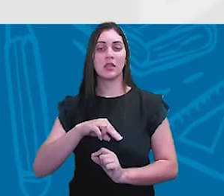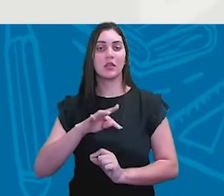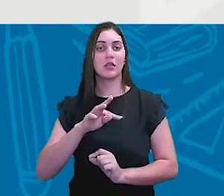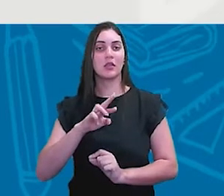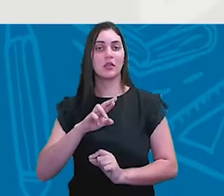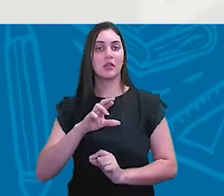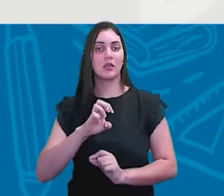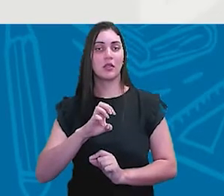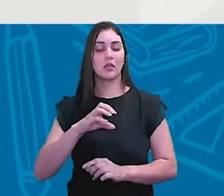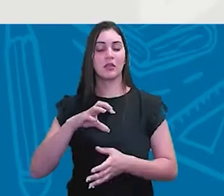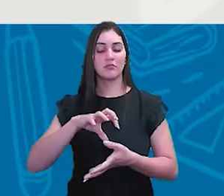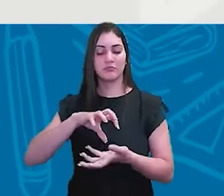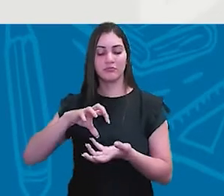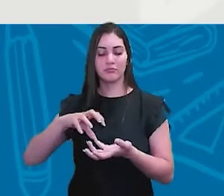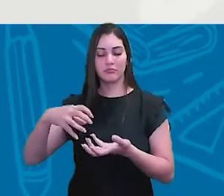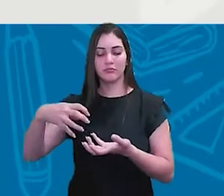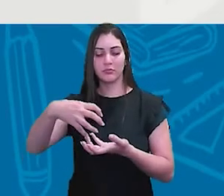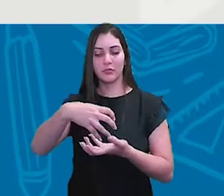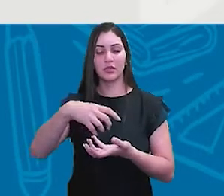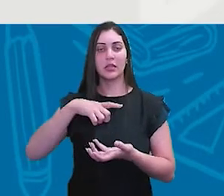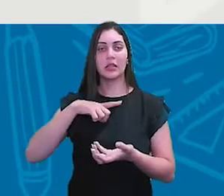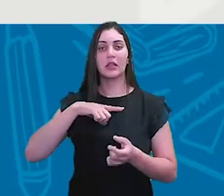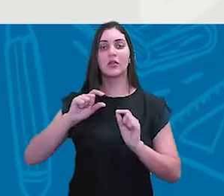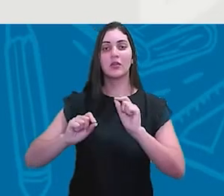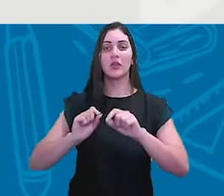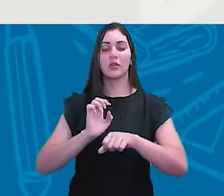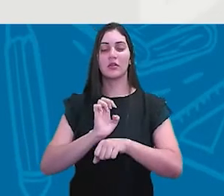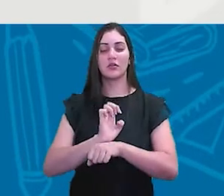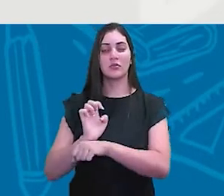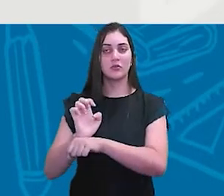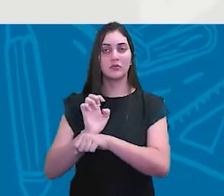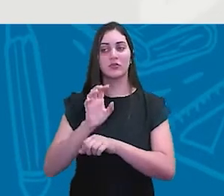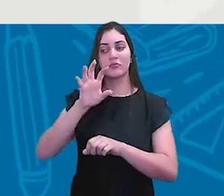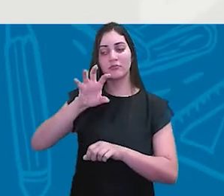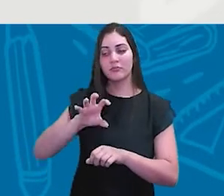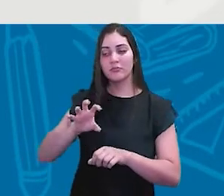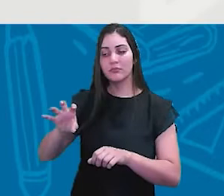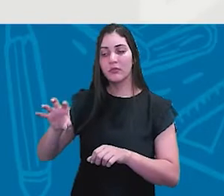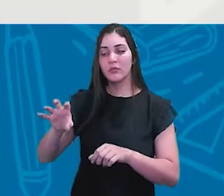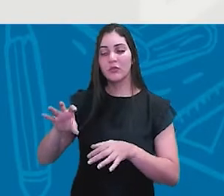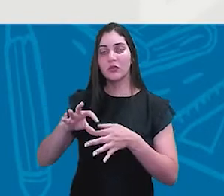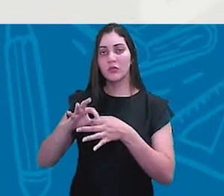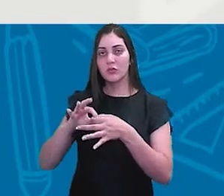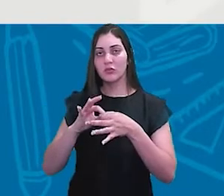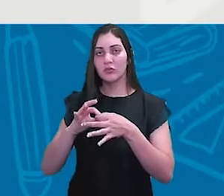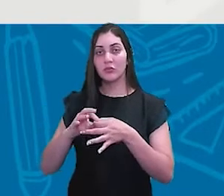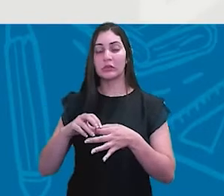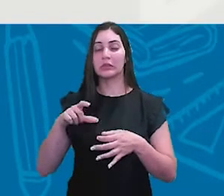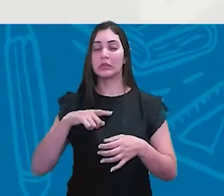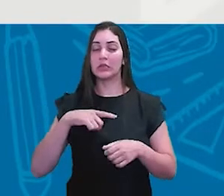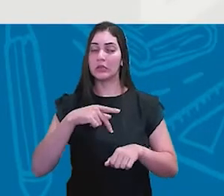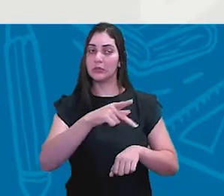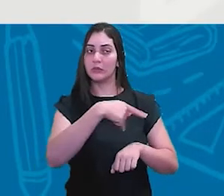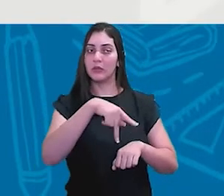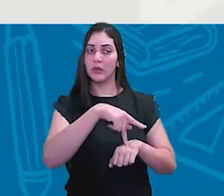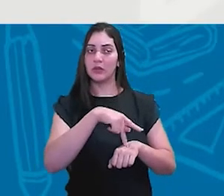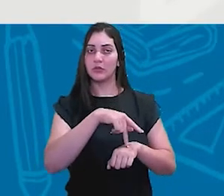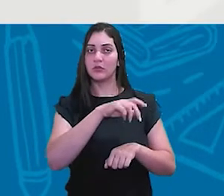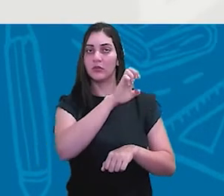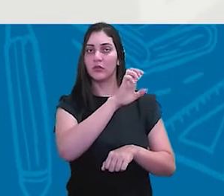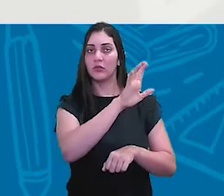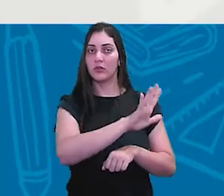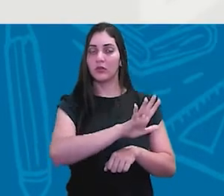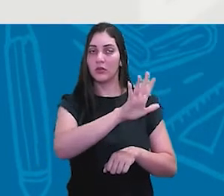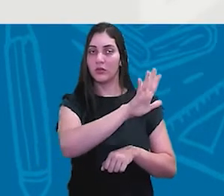temos ali os estados, né, membros, tanto o país europeu, né, ali da